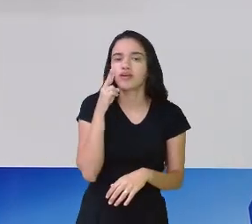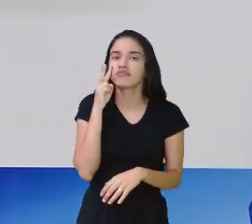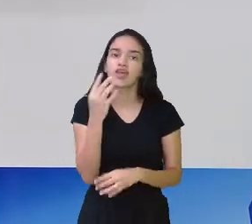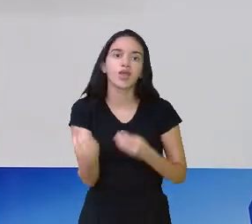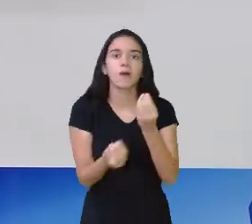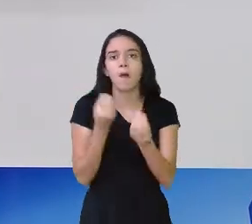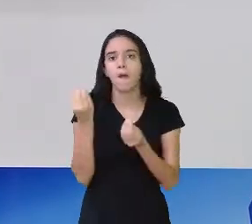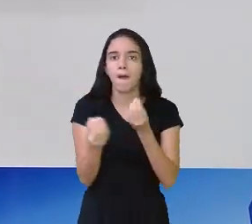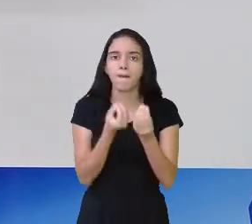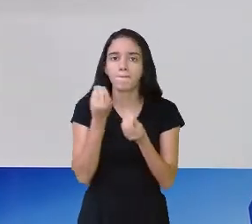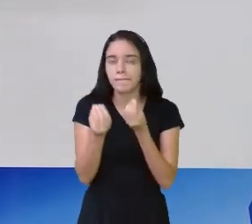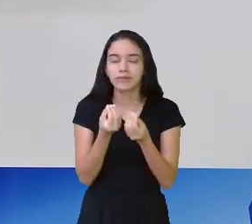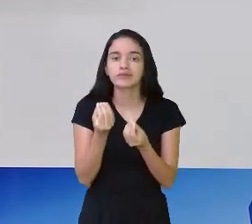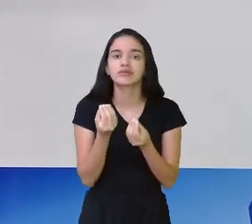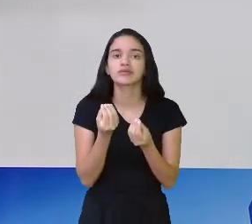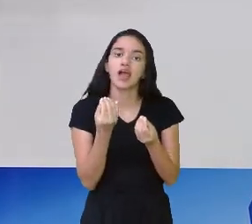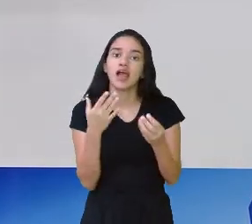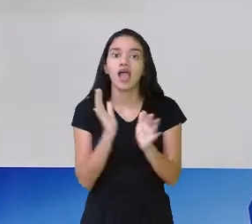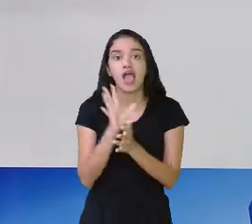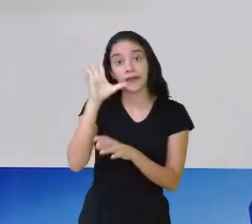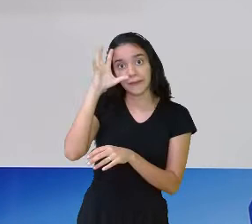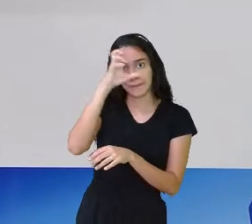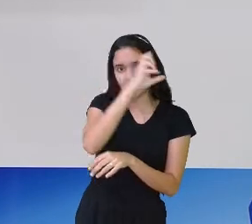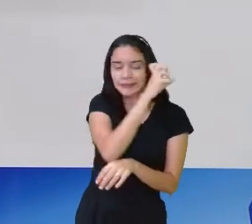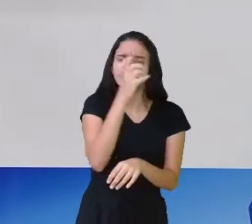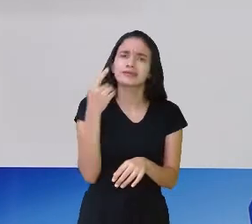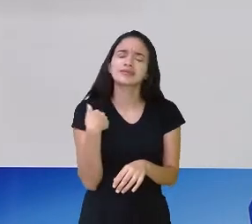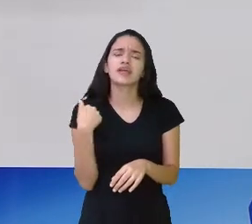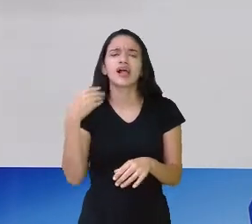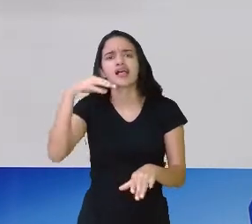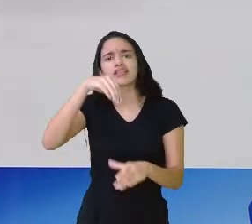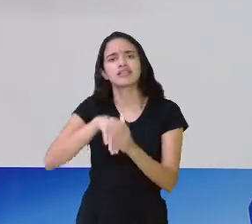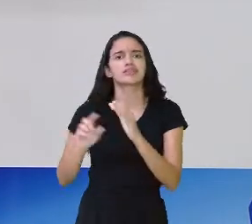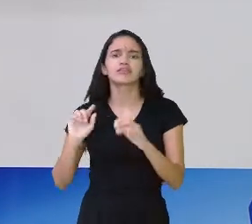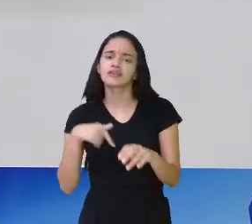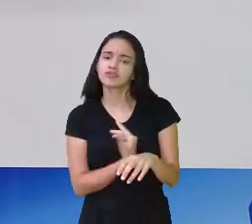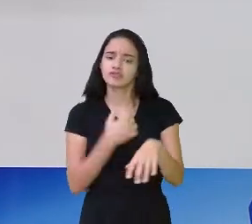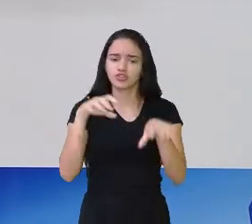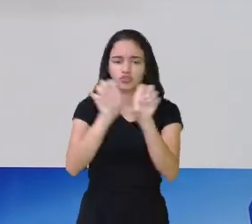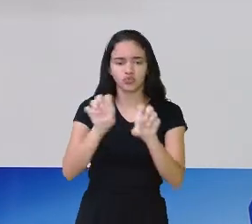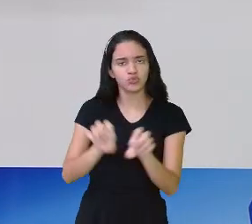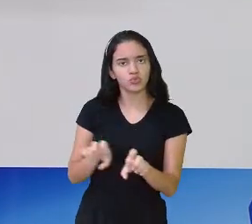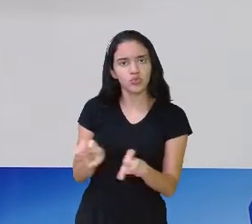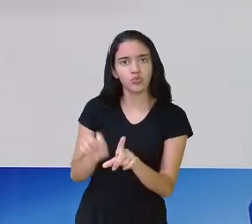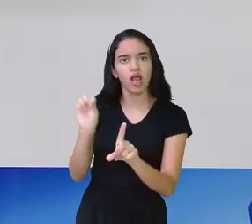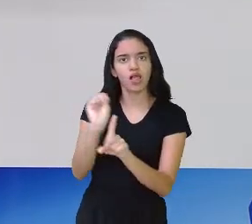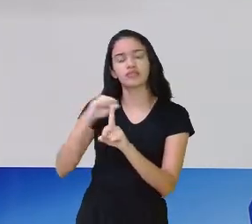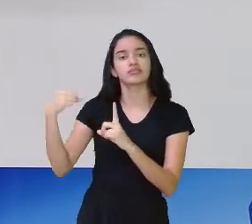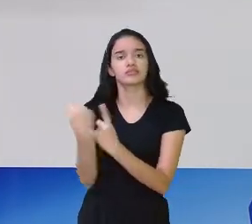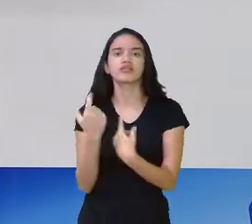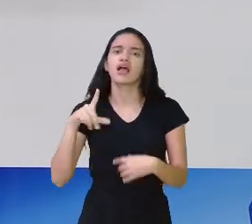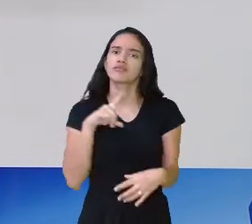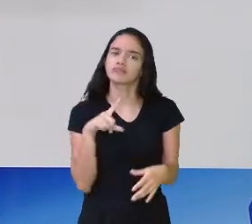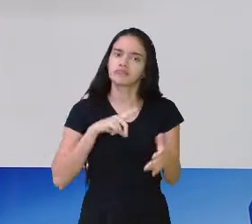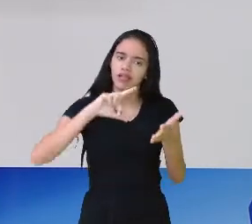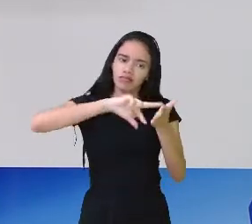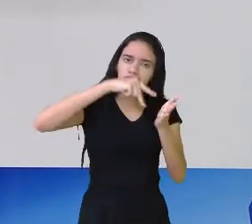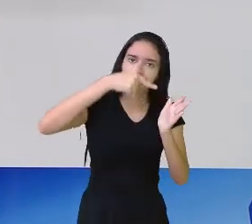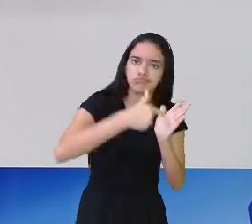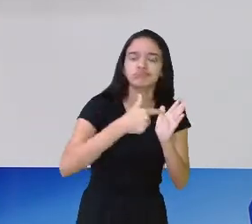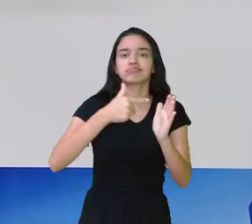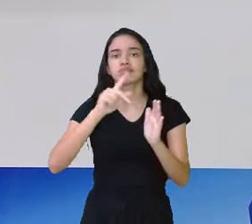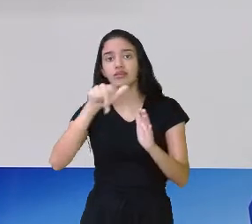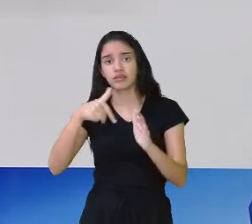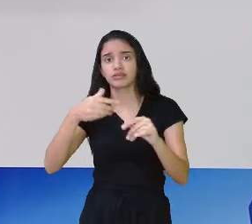a dança, né, como ela é complexa, né? Exato. Que ela está dentro da nossa estrutura de sociedade e ela tem significado,